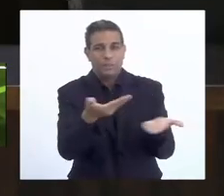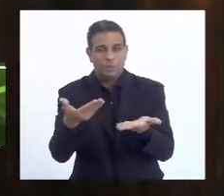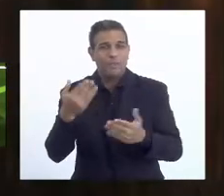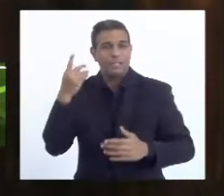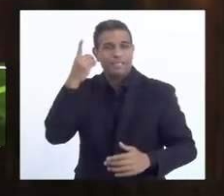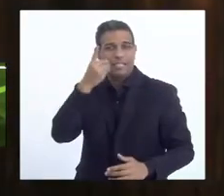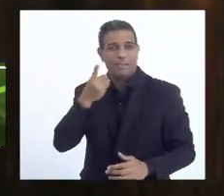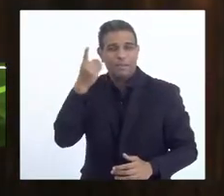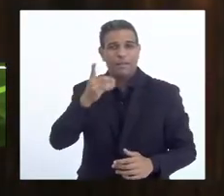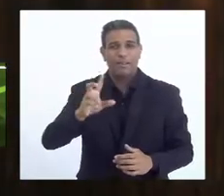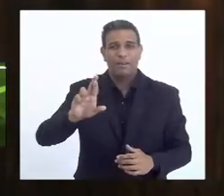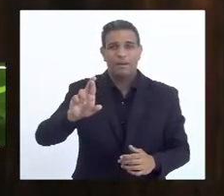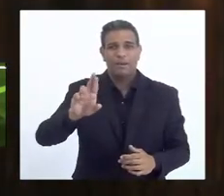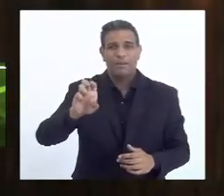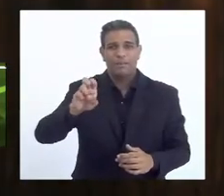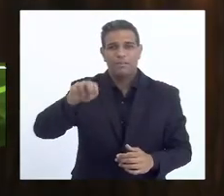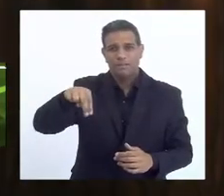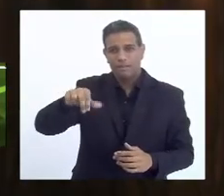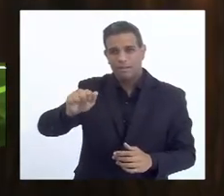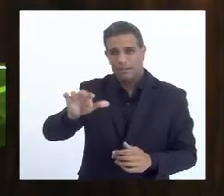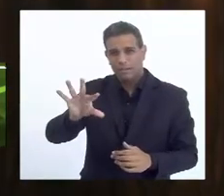favor.